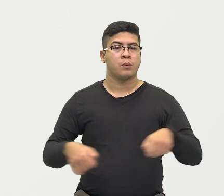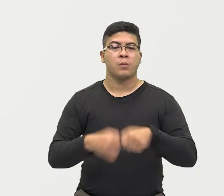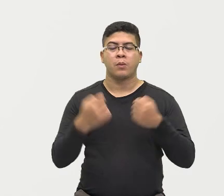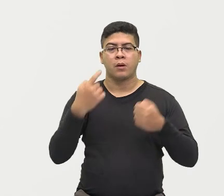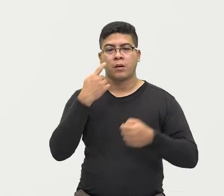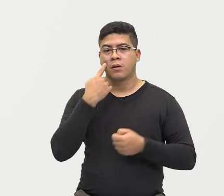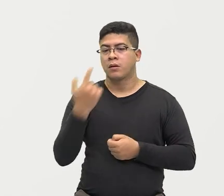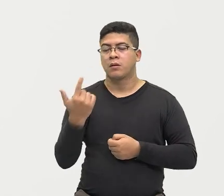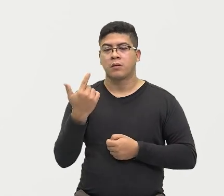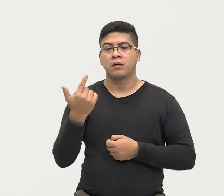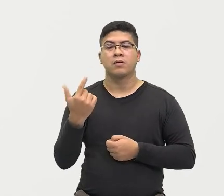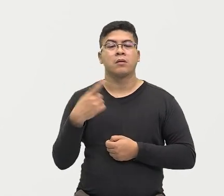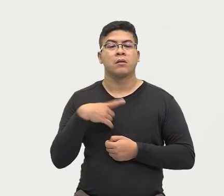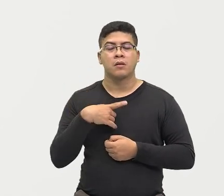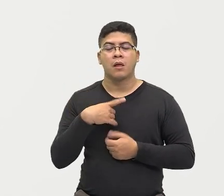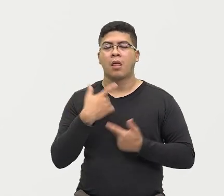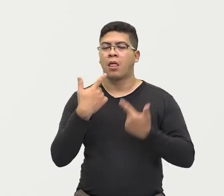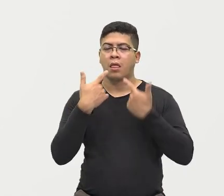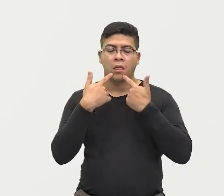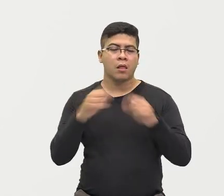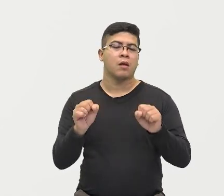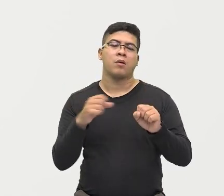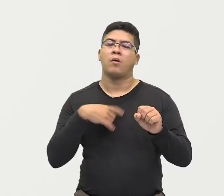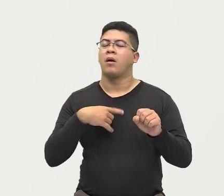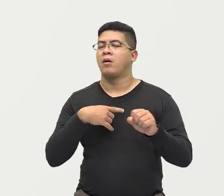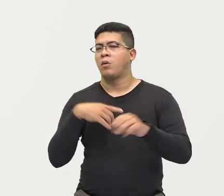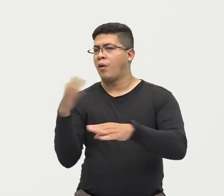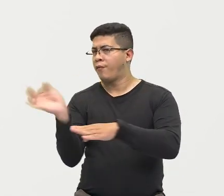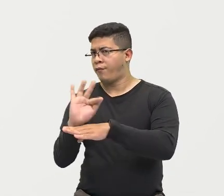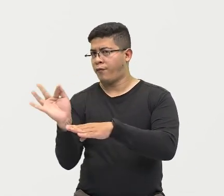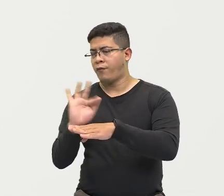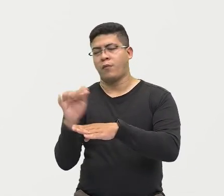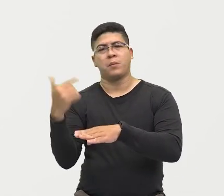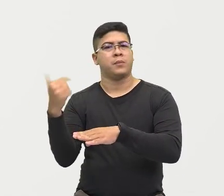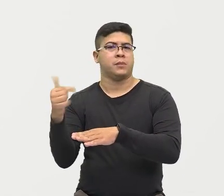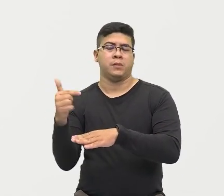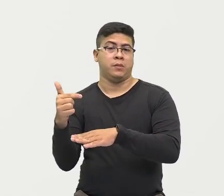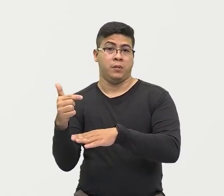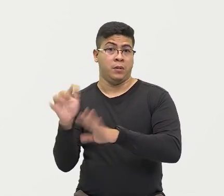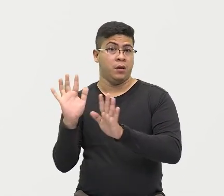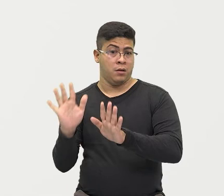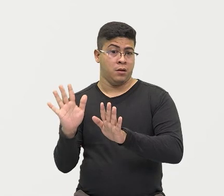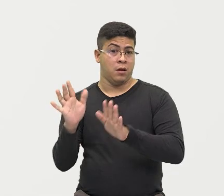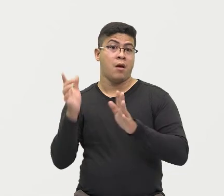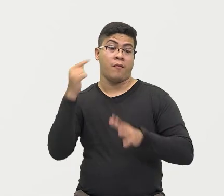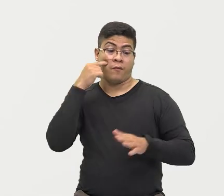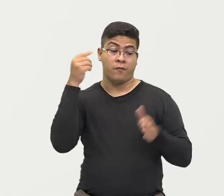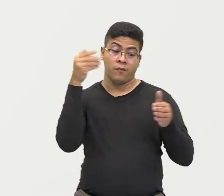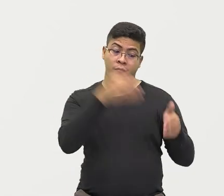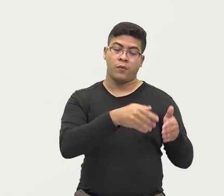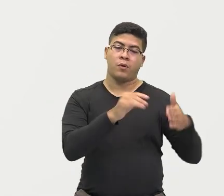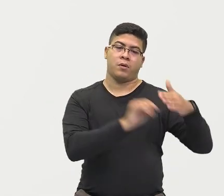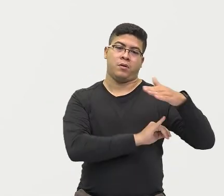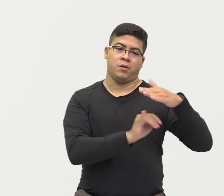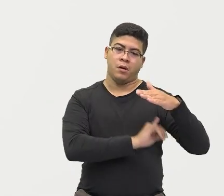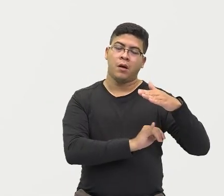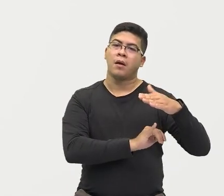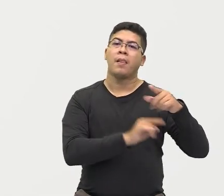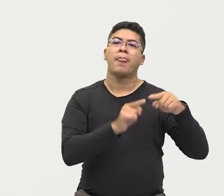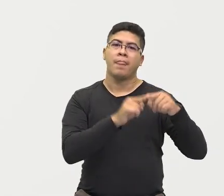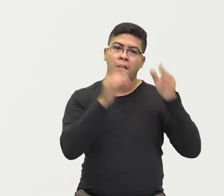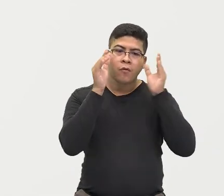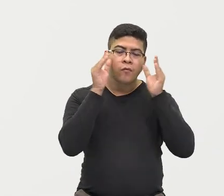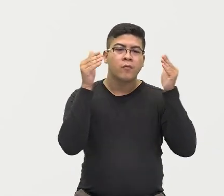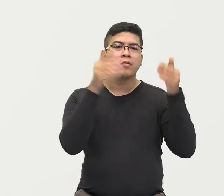dele não é uma linguagem rebuscada, ali dentro da literatura, é uma linguagem direta, uma linguagem certeira, que ela vai